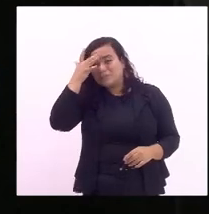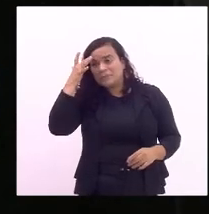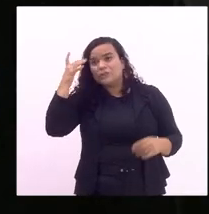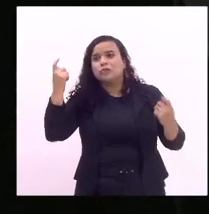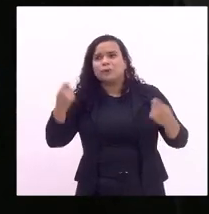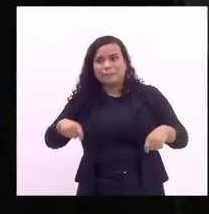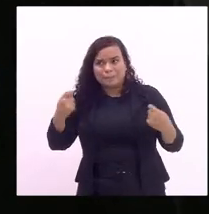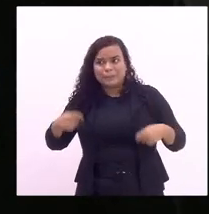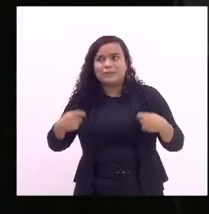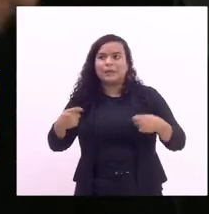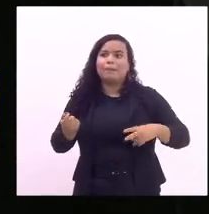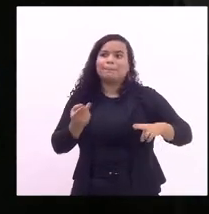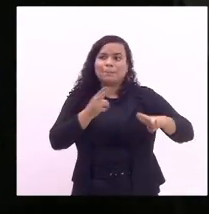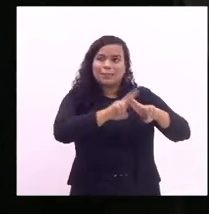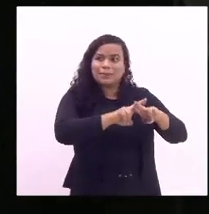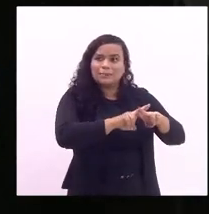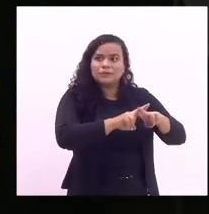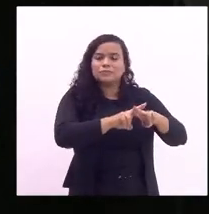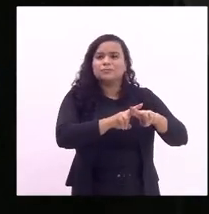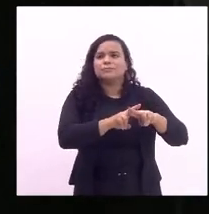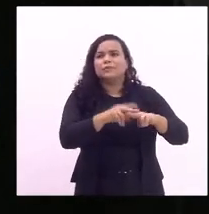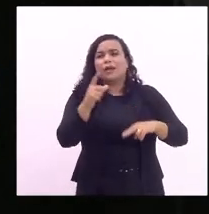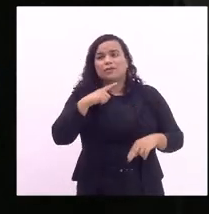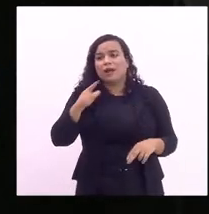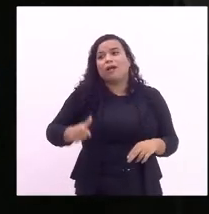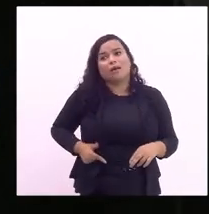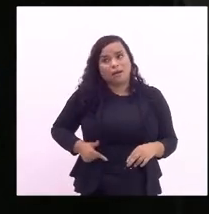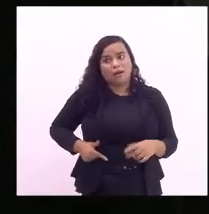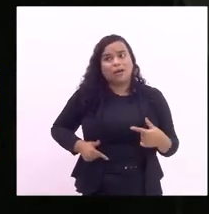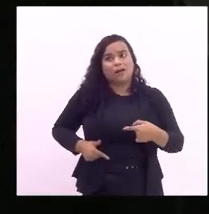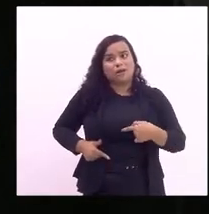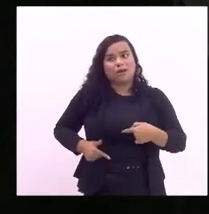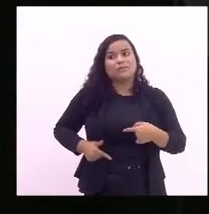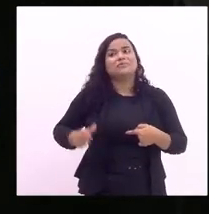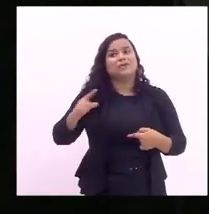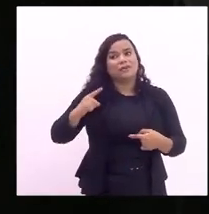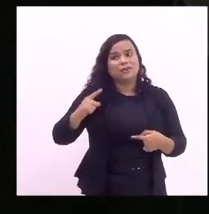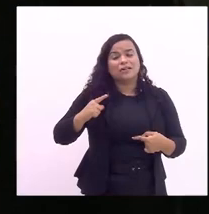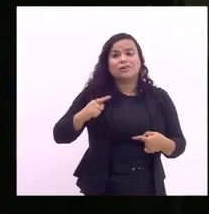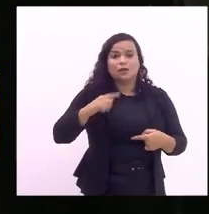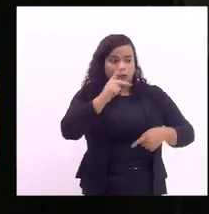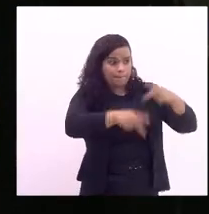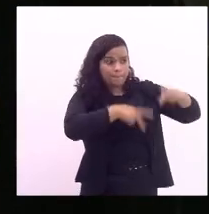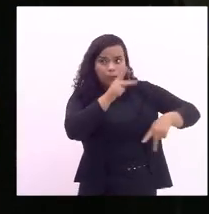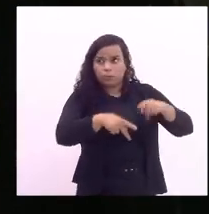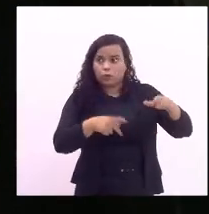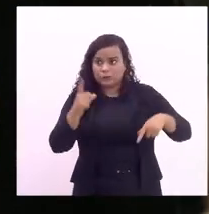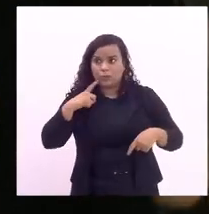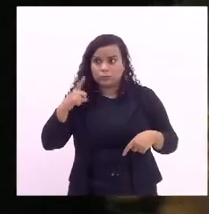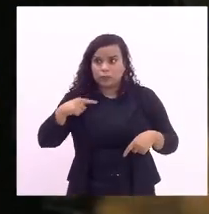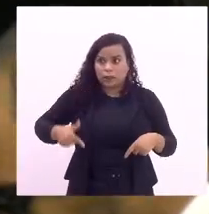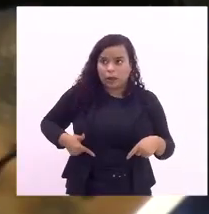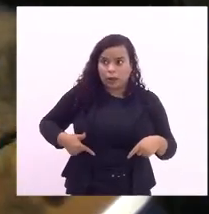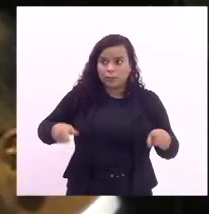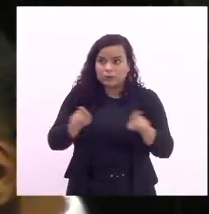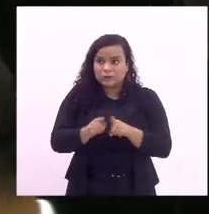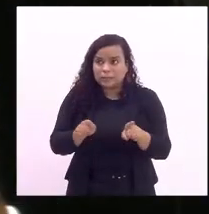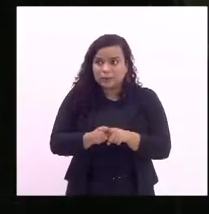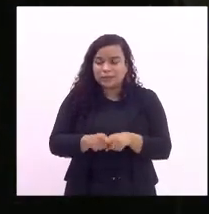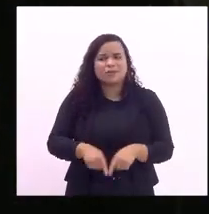das grades tem arma. E se a população também tiver